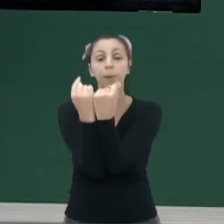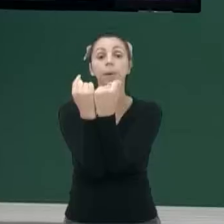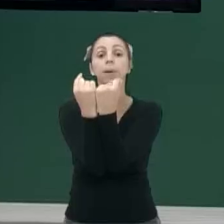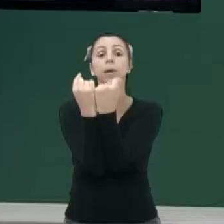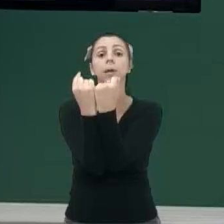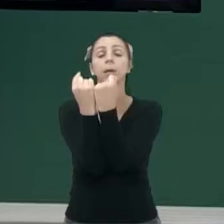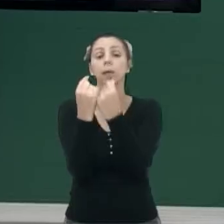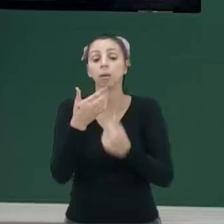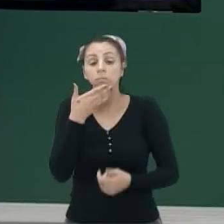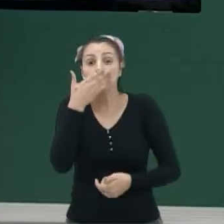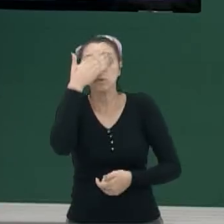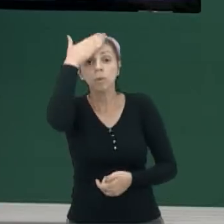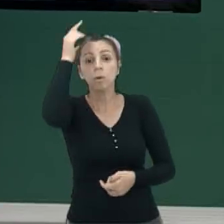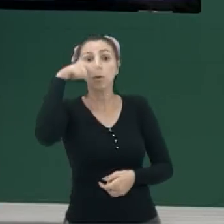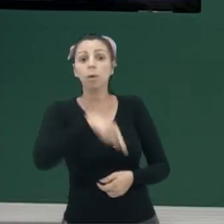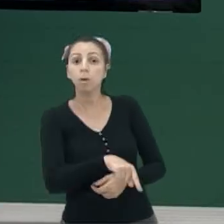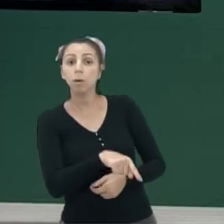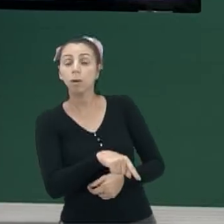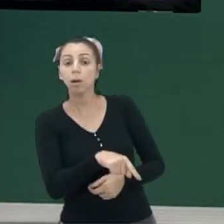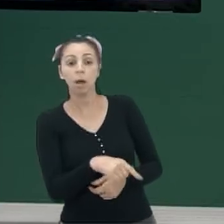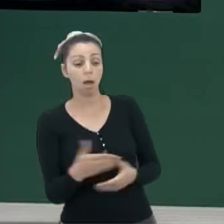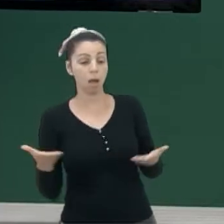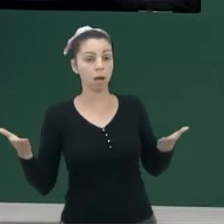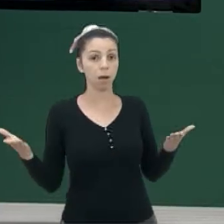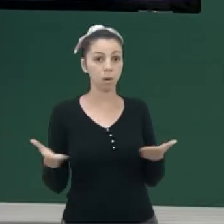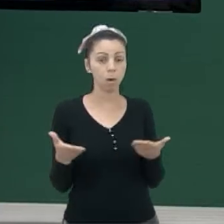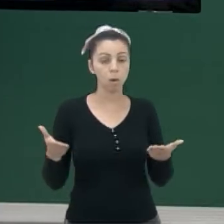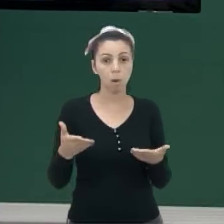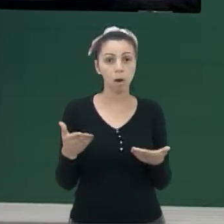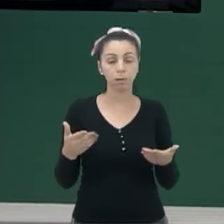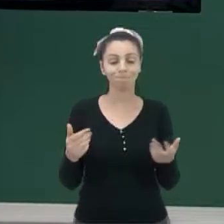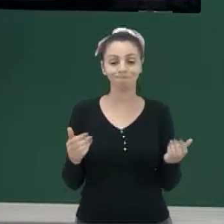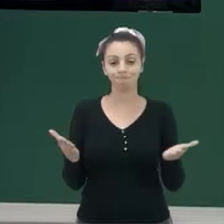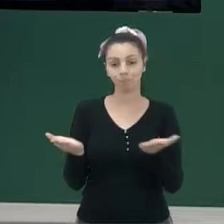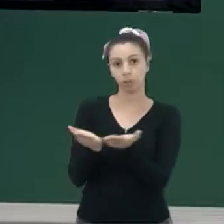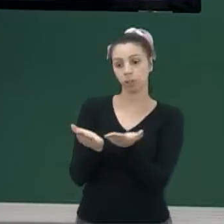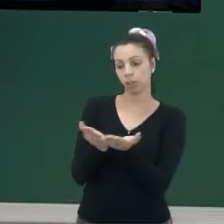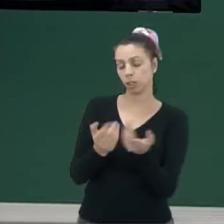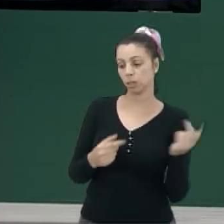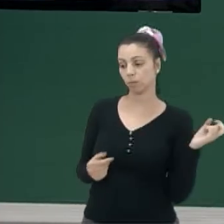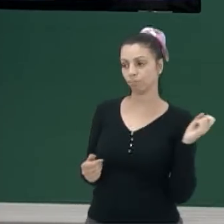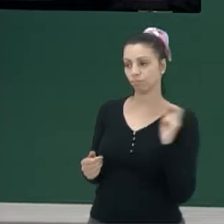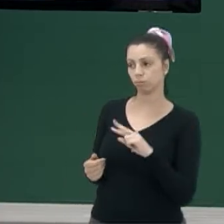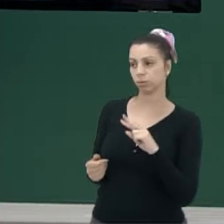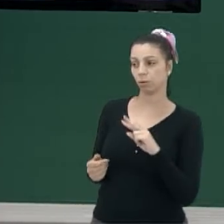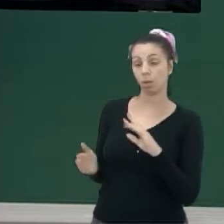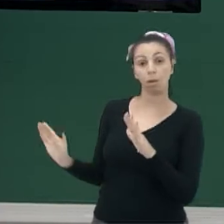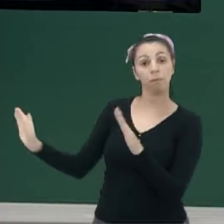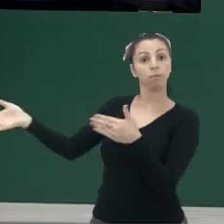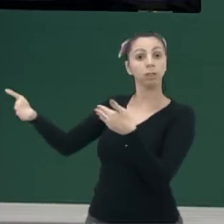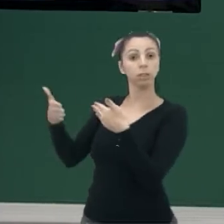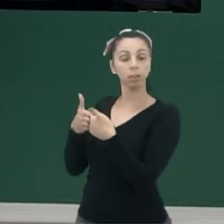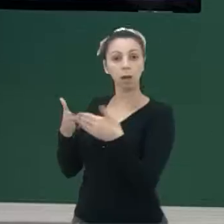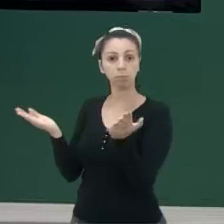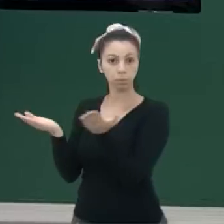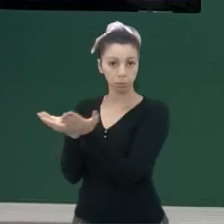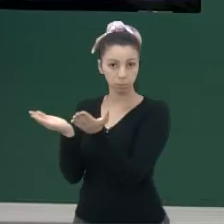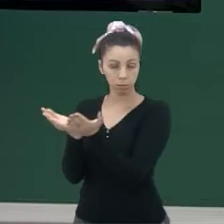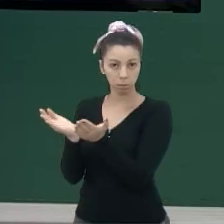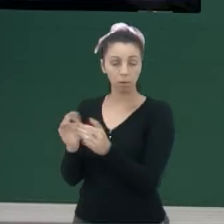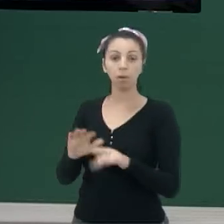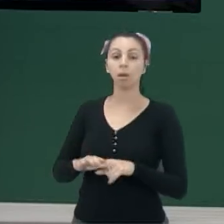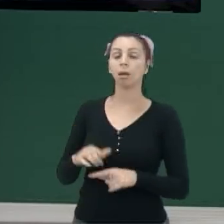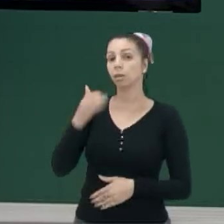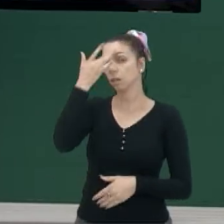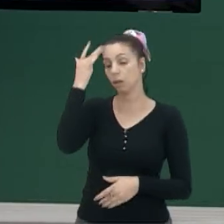regime muçulmano ali. E ali agora eles não eram bem vistos os cristãos, então eles fecharam as portas para os cristãos. Então se os